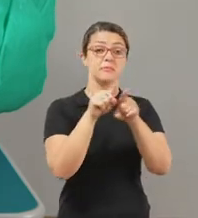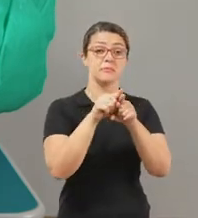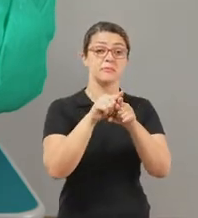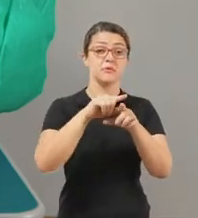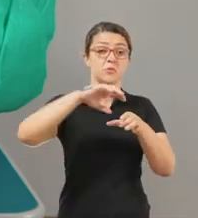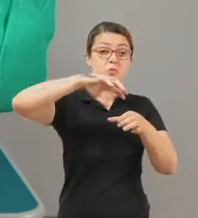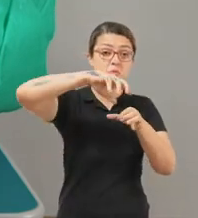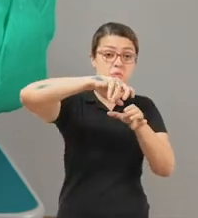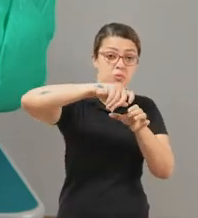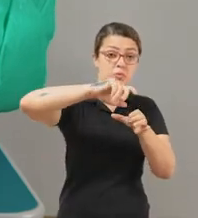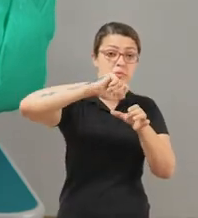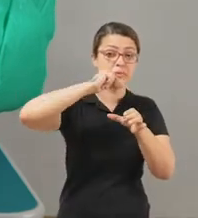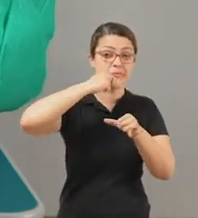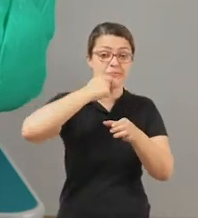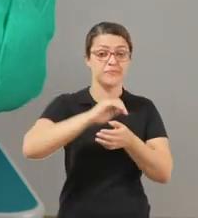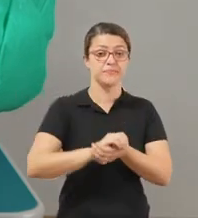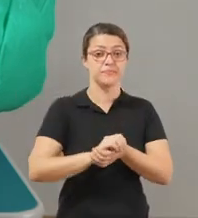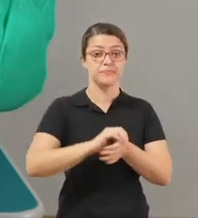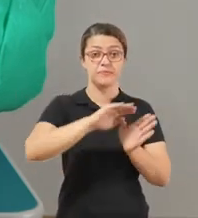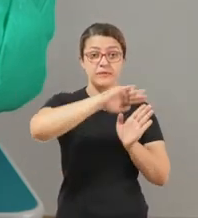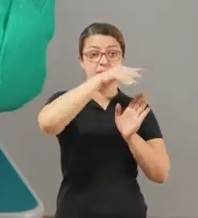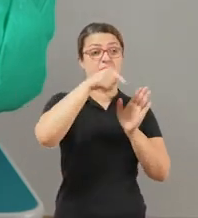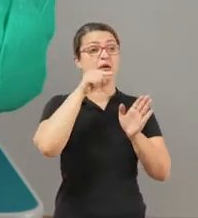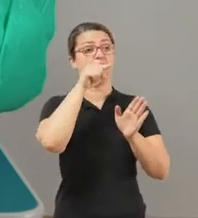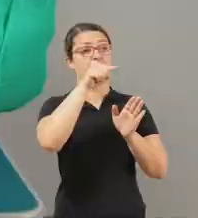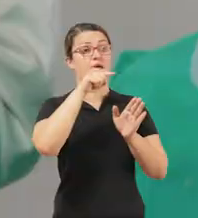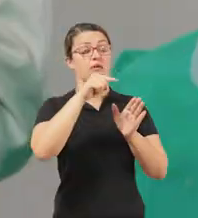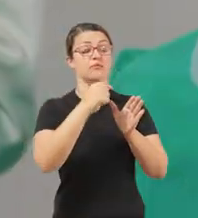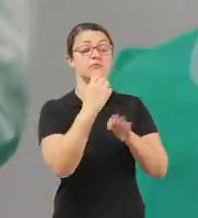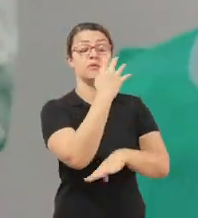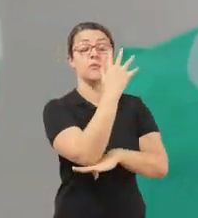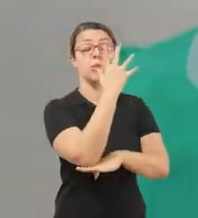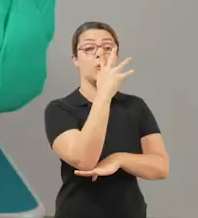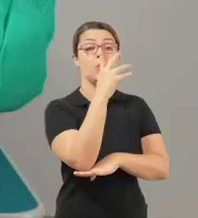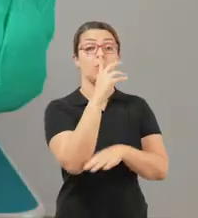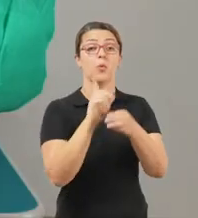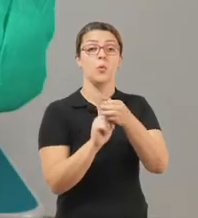Em cima daquela serra tem goiaba e goiabada.